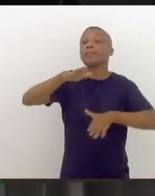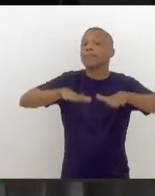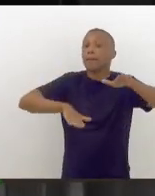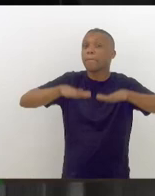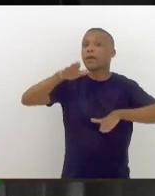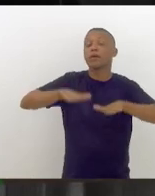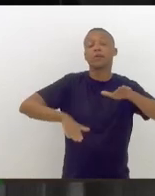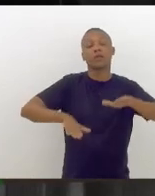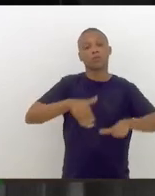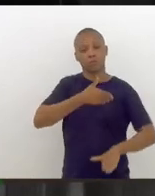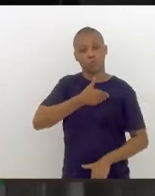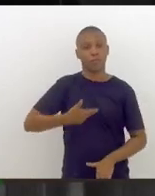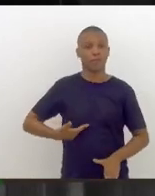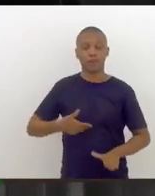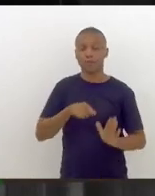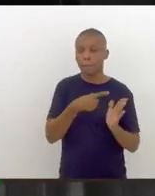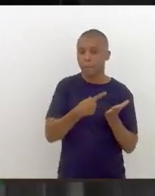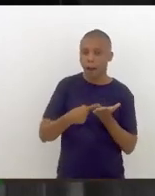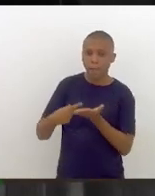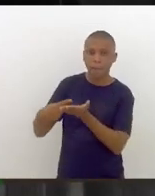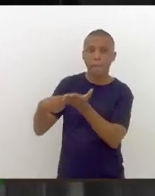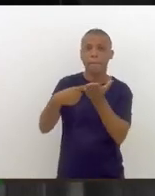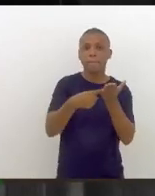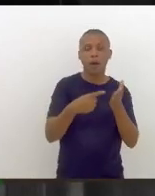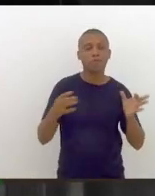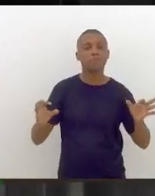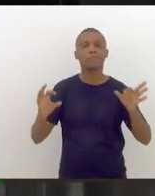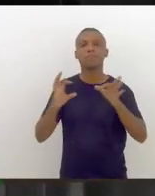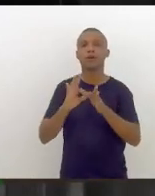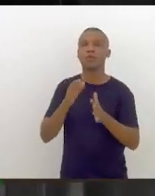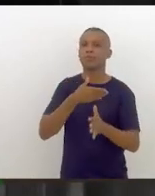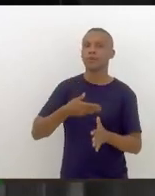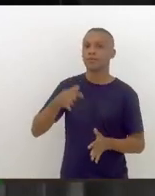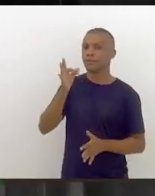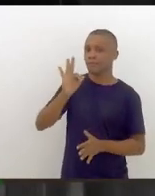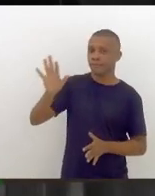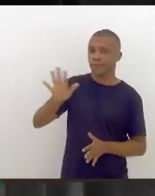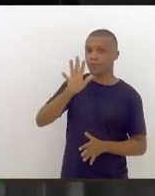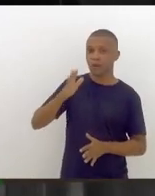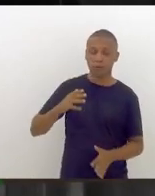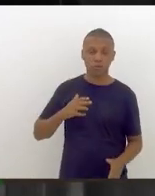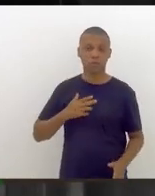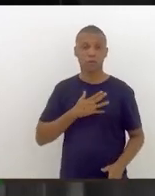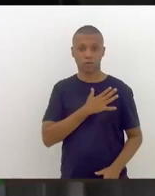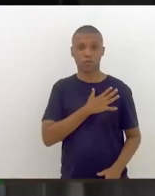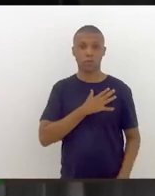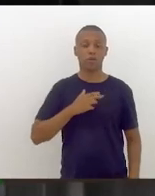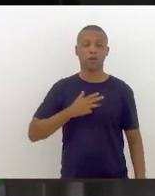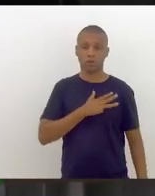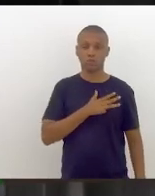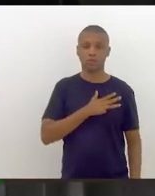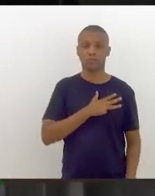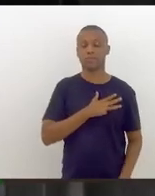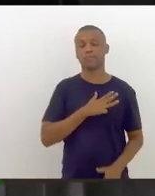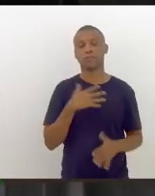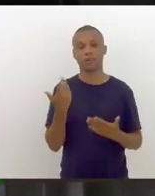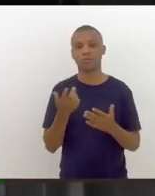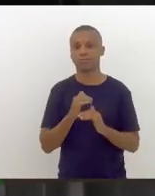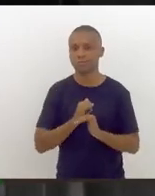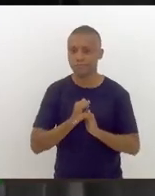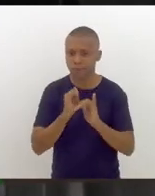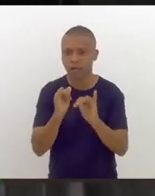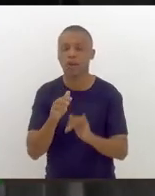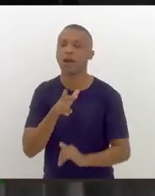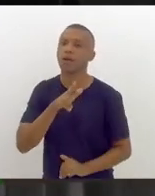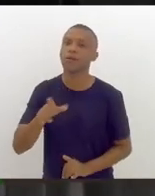governo também se articulando com o governo federal diluís Inácio Lula da Silva então fica aqui não só